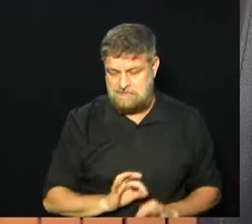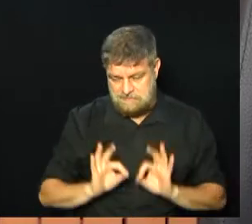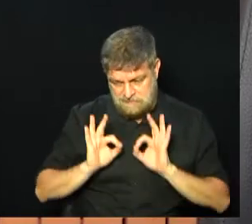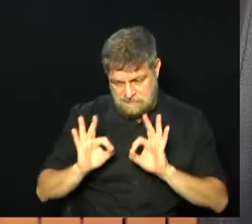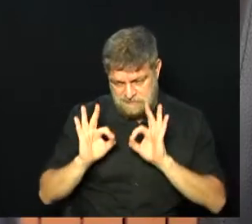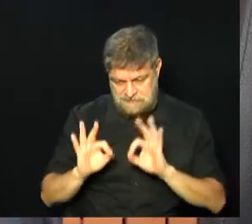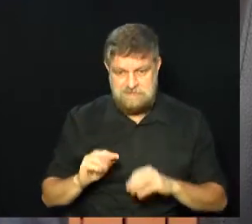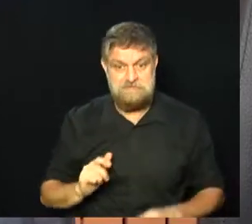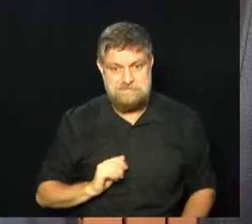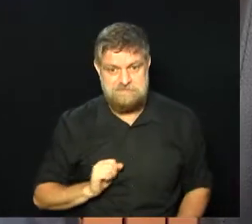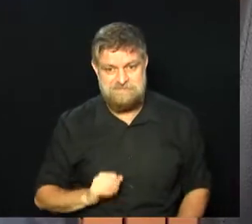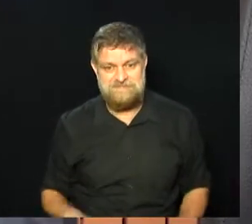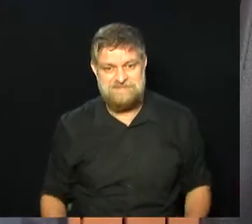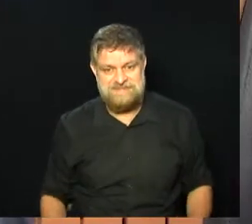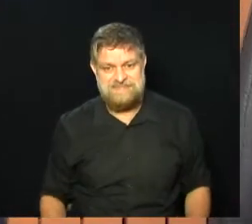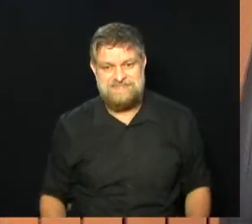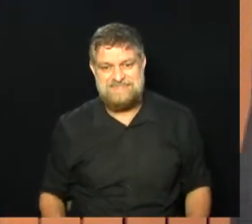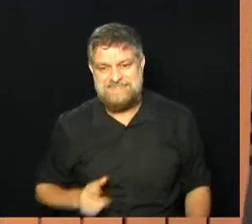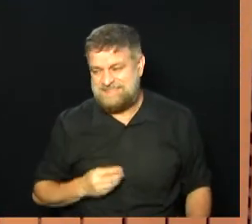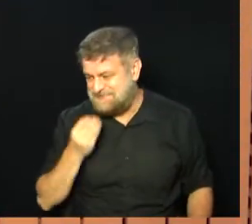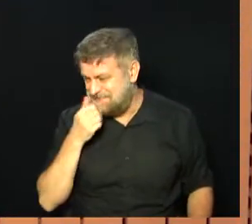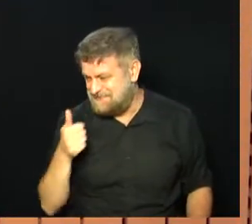né? Tá bom.